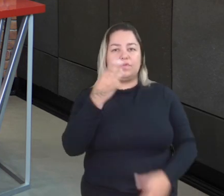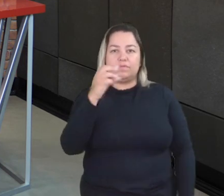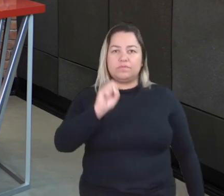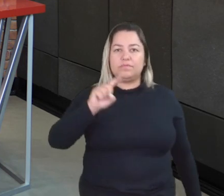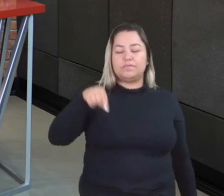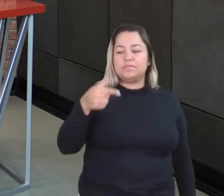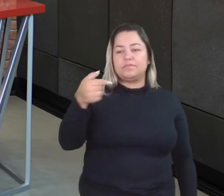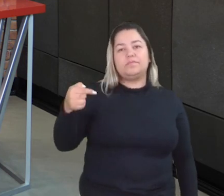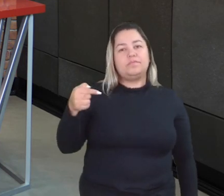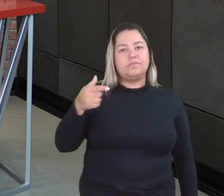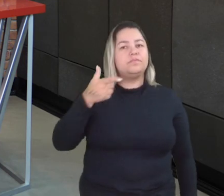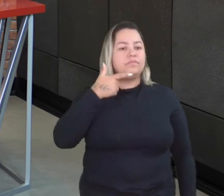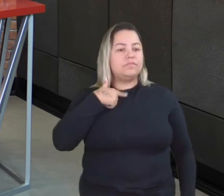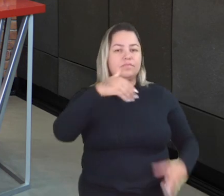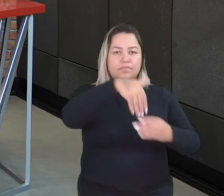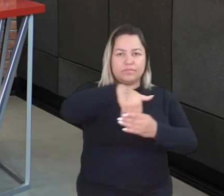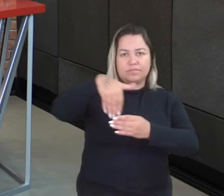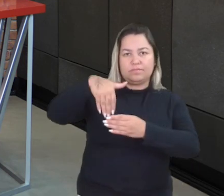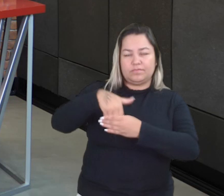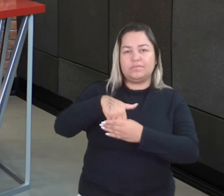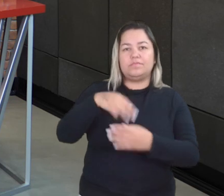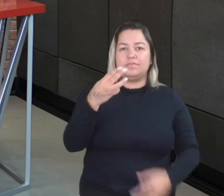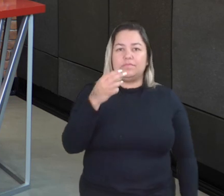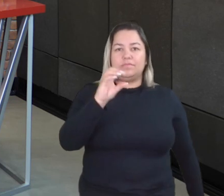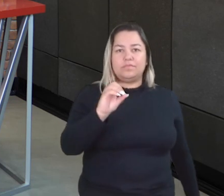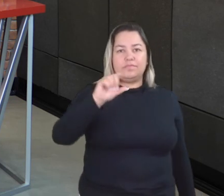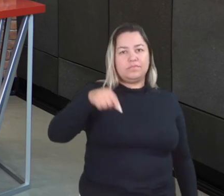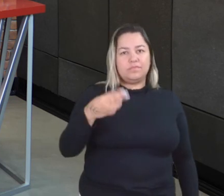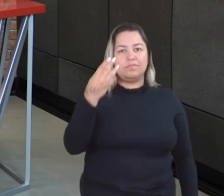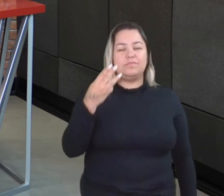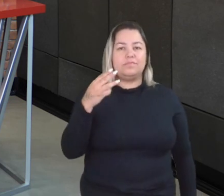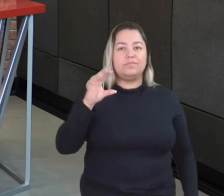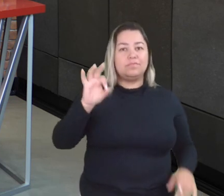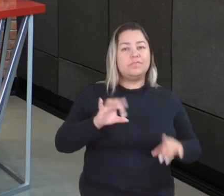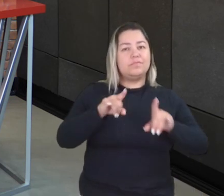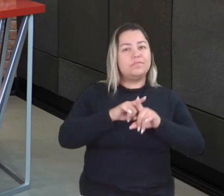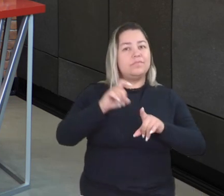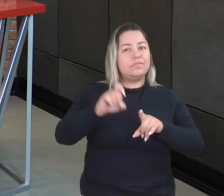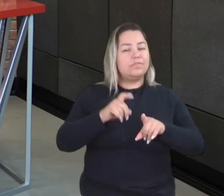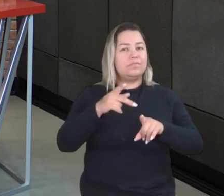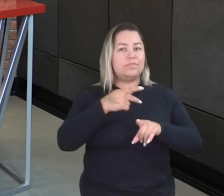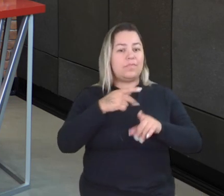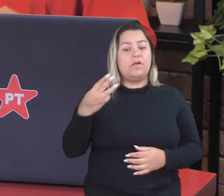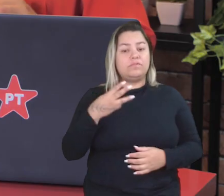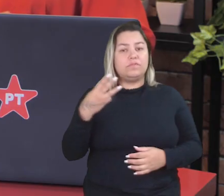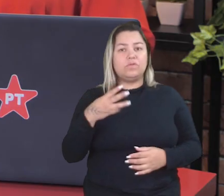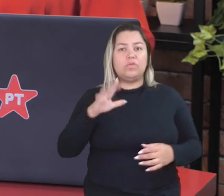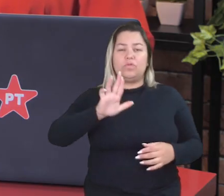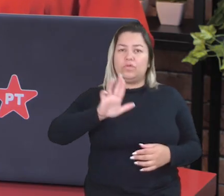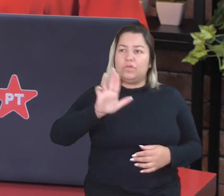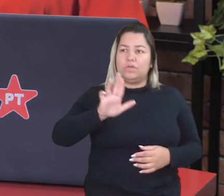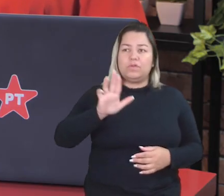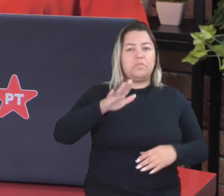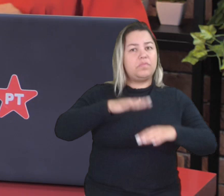com 38,7% das intenções de voto, até 30,3% da ex-primeira-dama. Em um